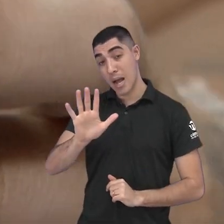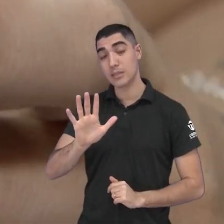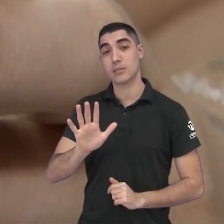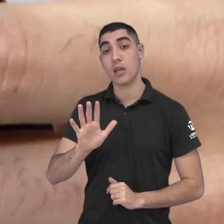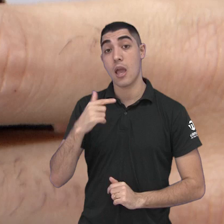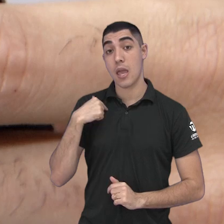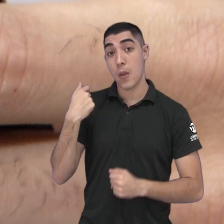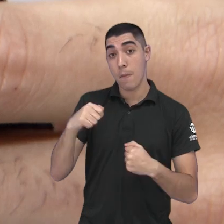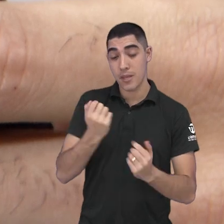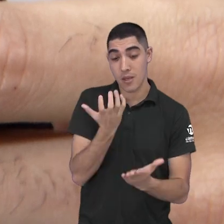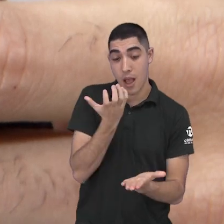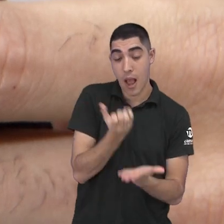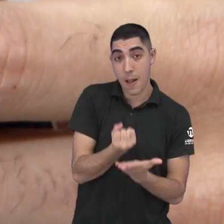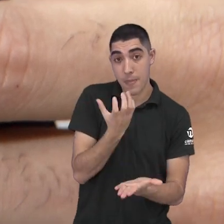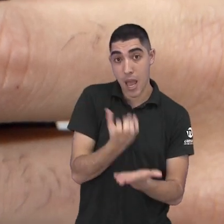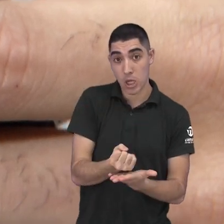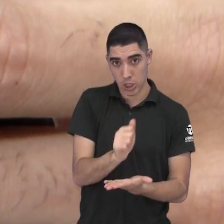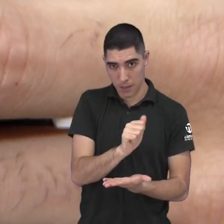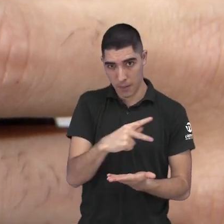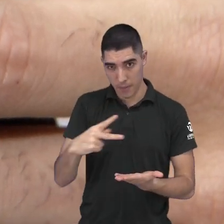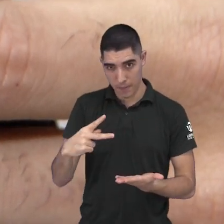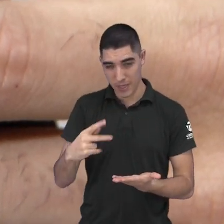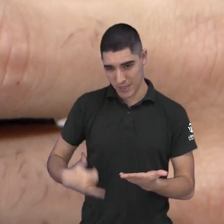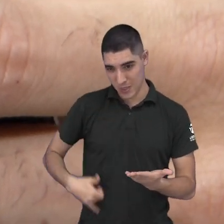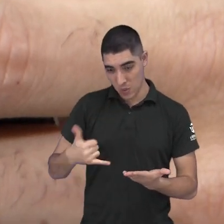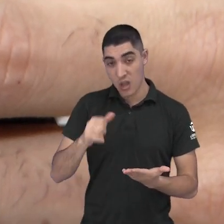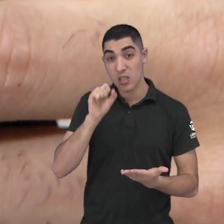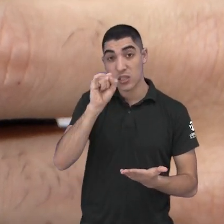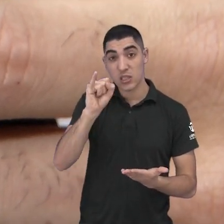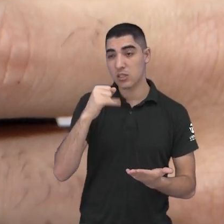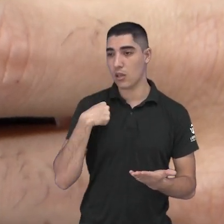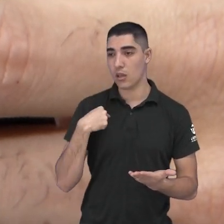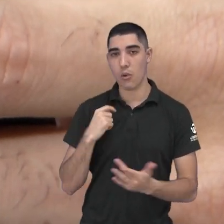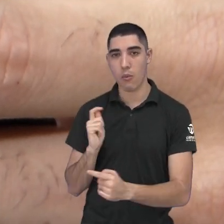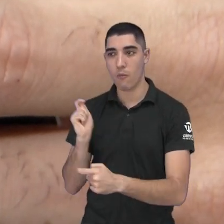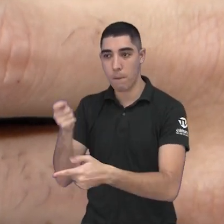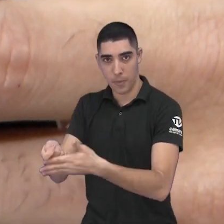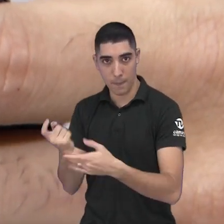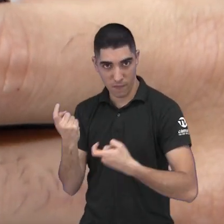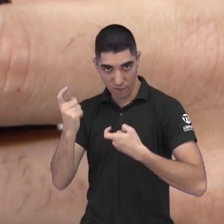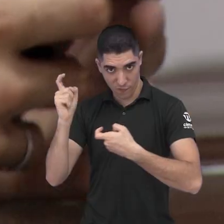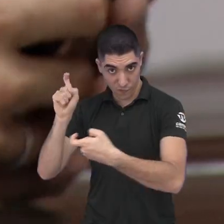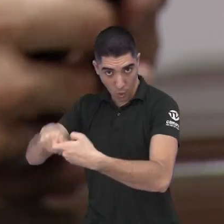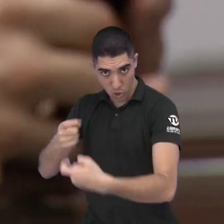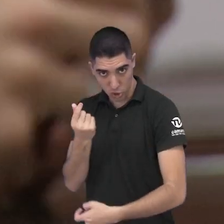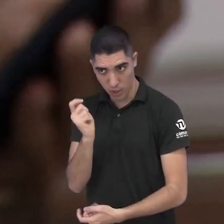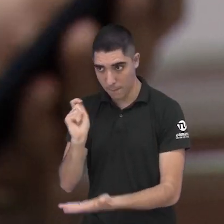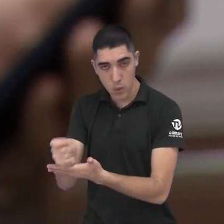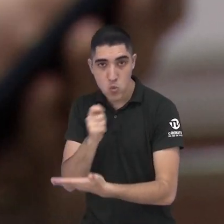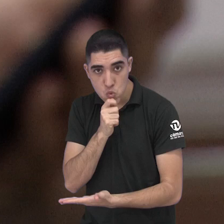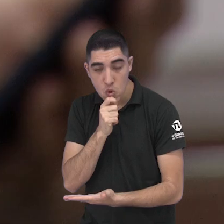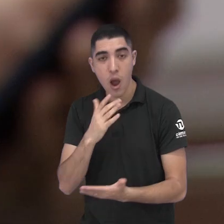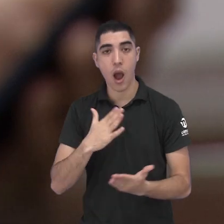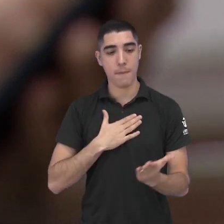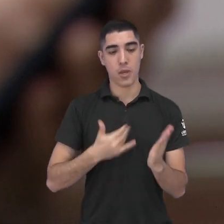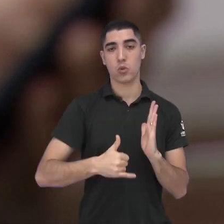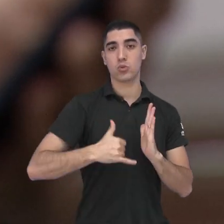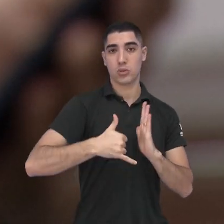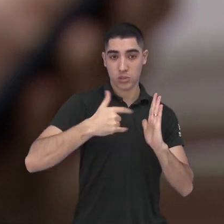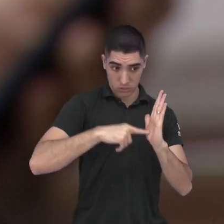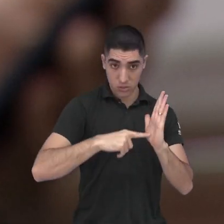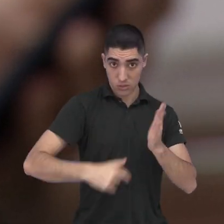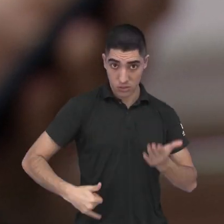empresa e, para isso, o cliente deve baixar um aplicativo no celular que, em caso da falta do pagamento,